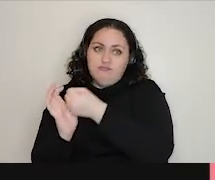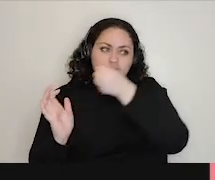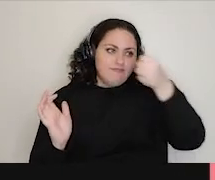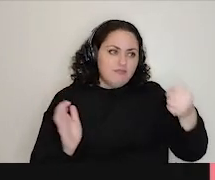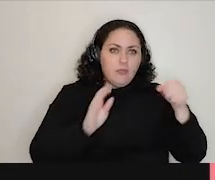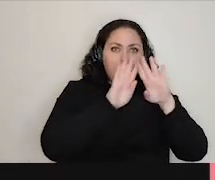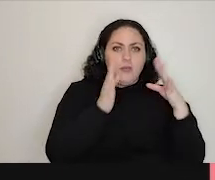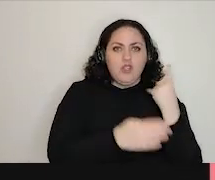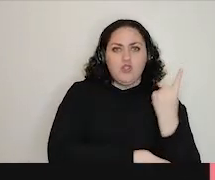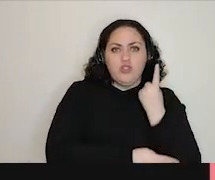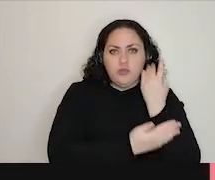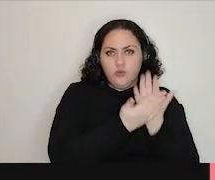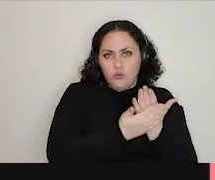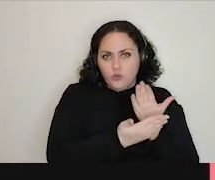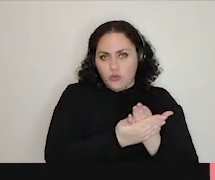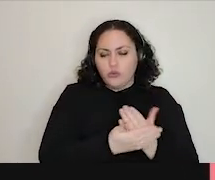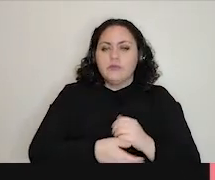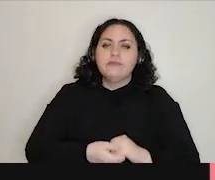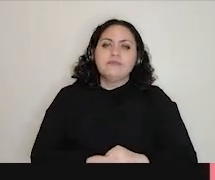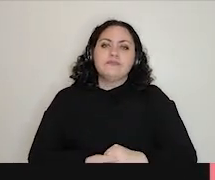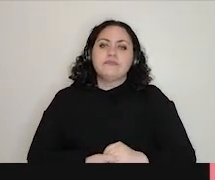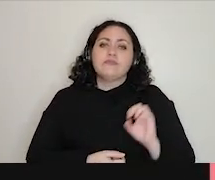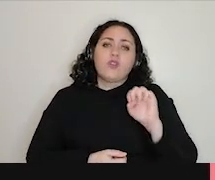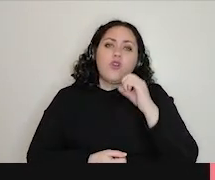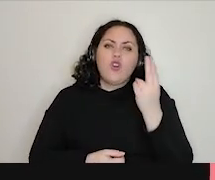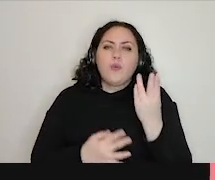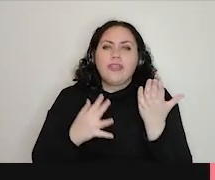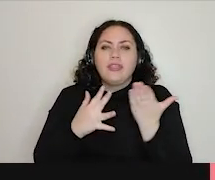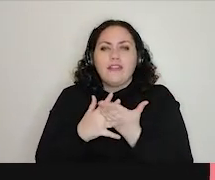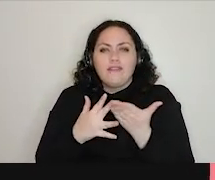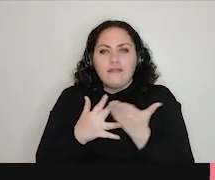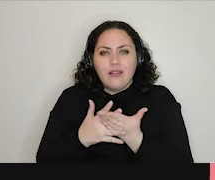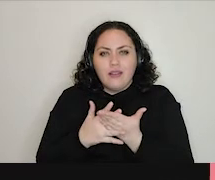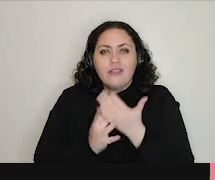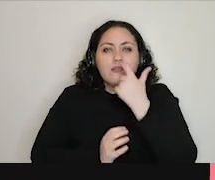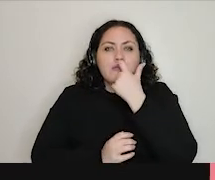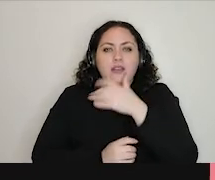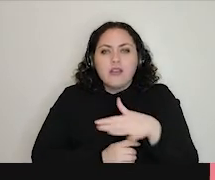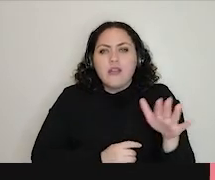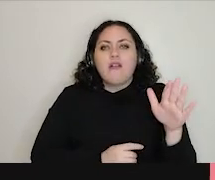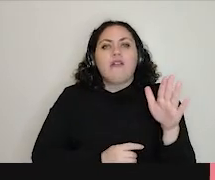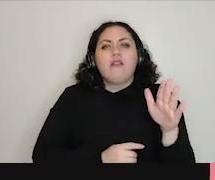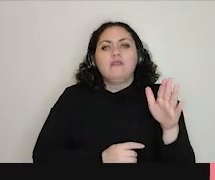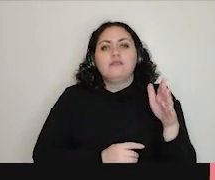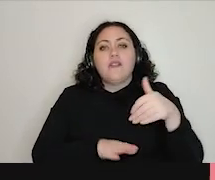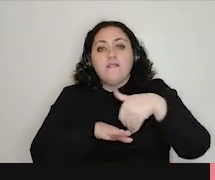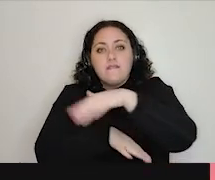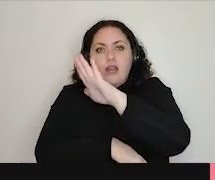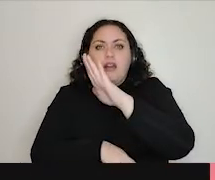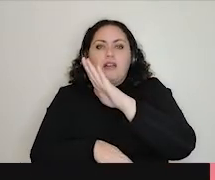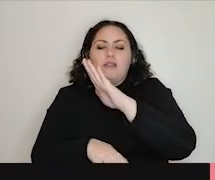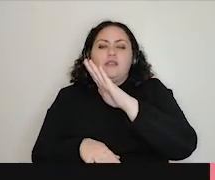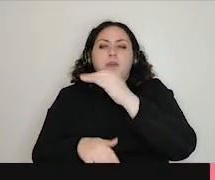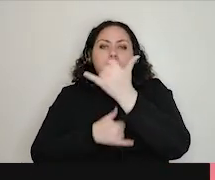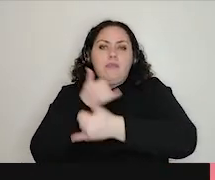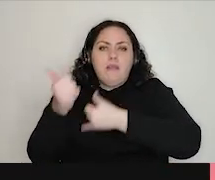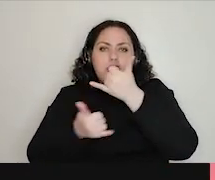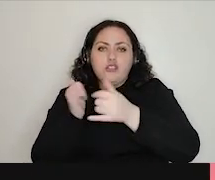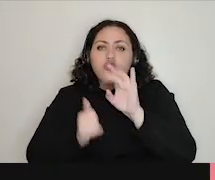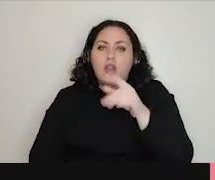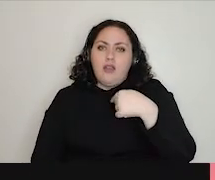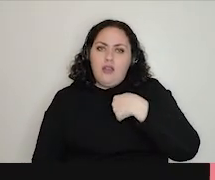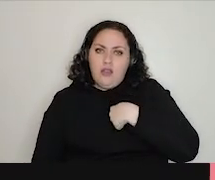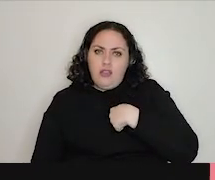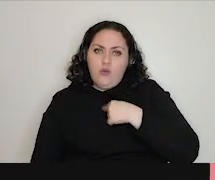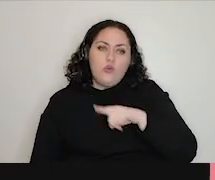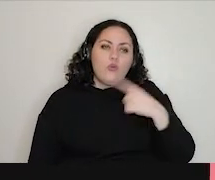estudando, ou no recreio, todas as outras crianças precisavam sair para o pátio, mas só eu e um outro amigo meu,